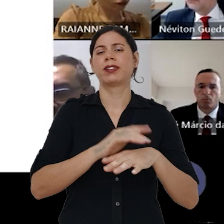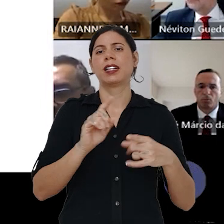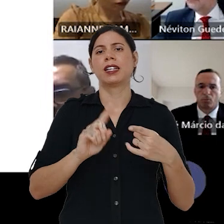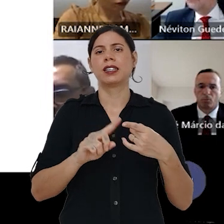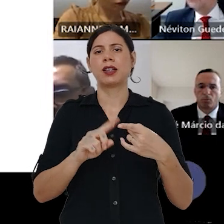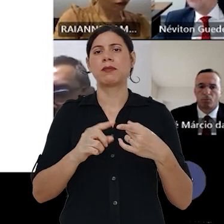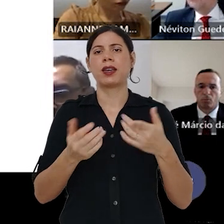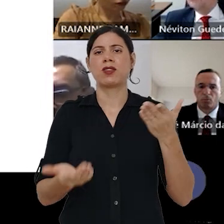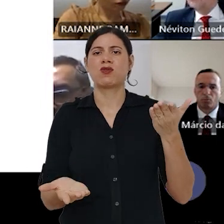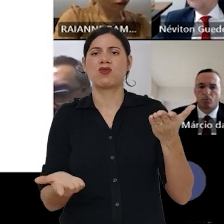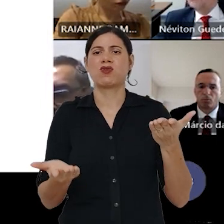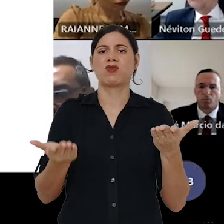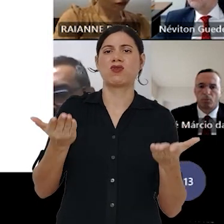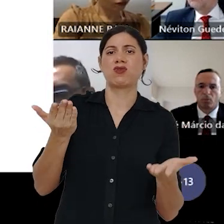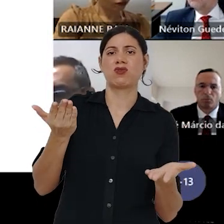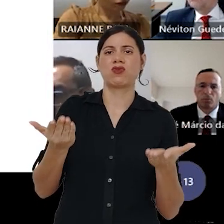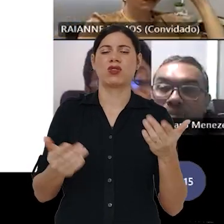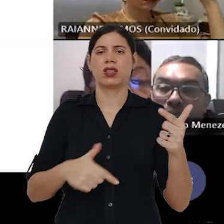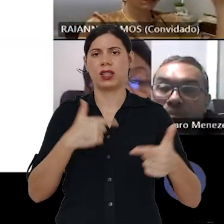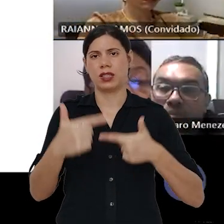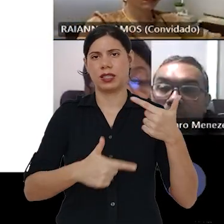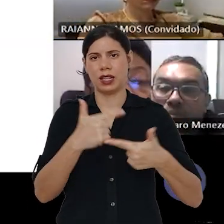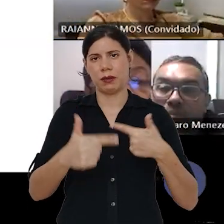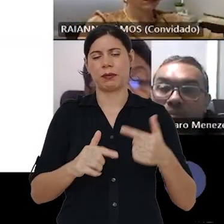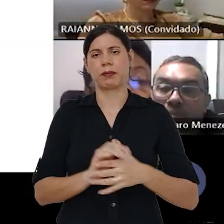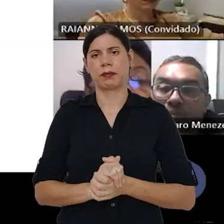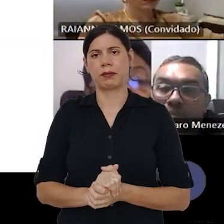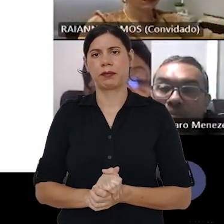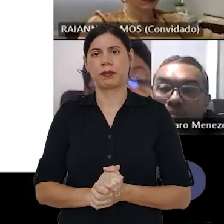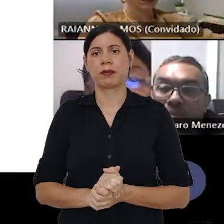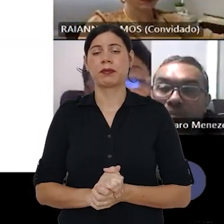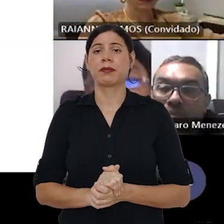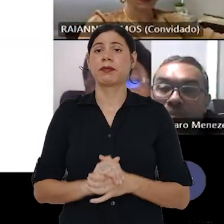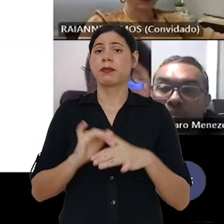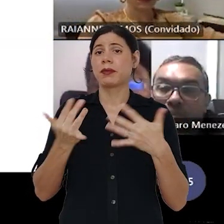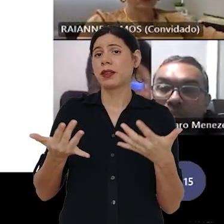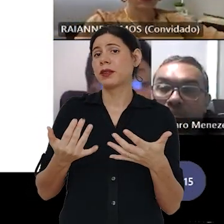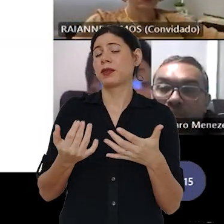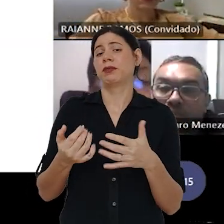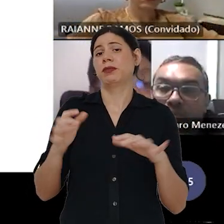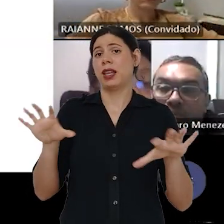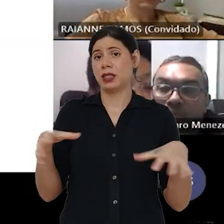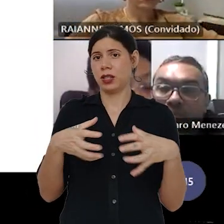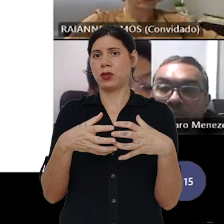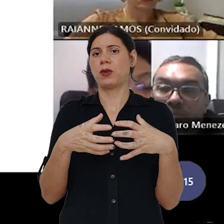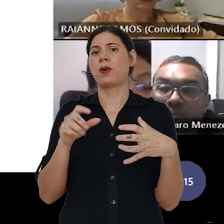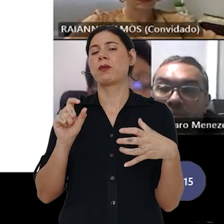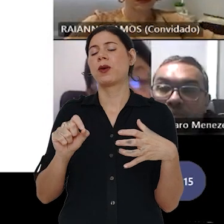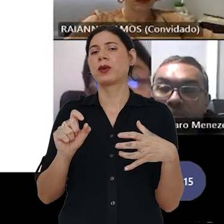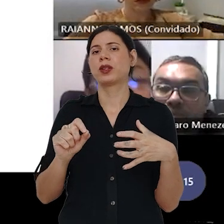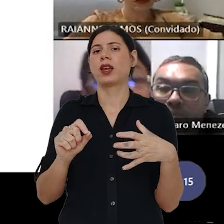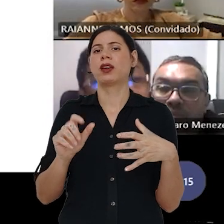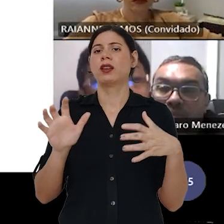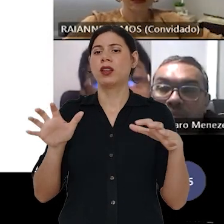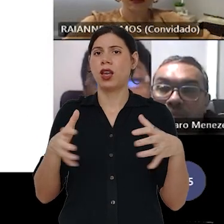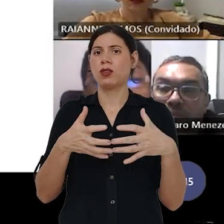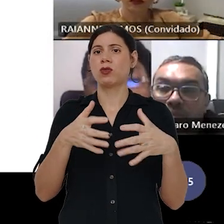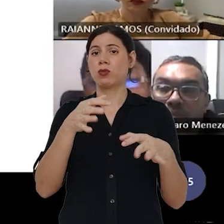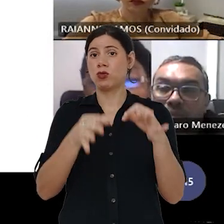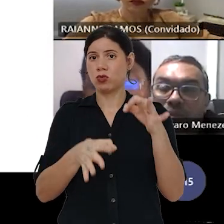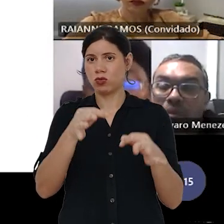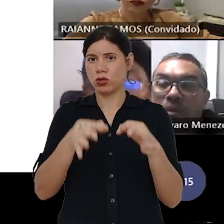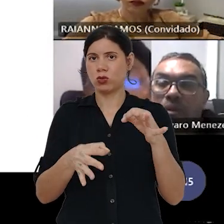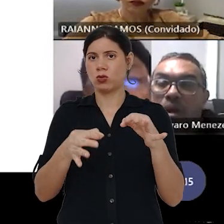e o desequilíbrio da carga de trabalho. O Núcleo de Justiça 4.0 nada mais é do que uma